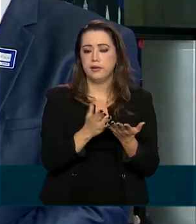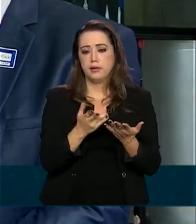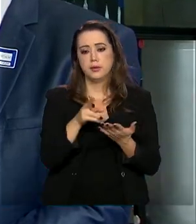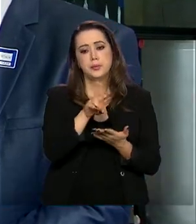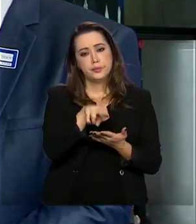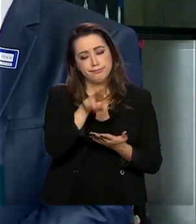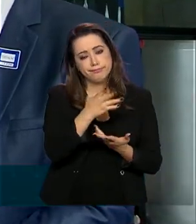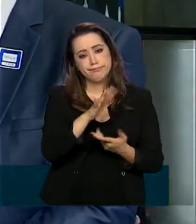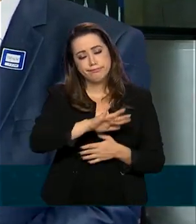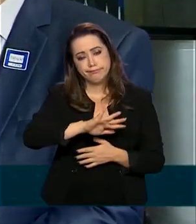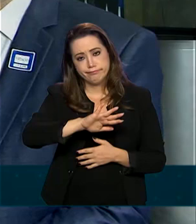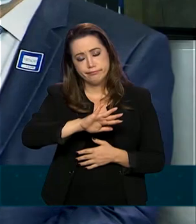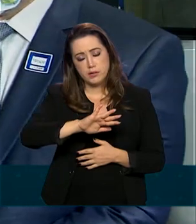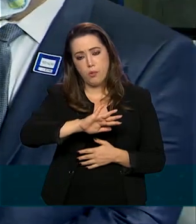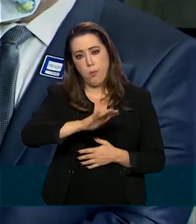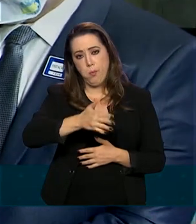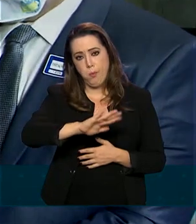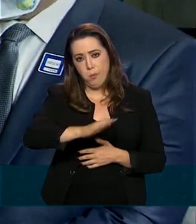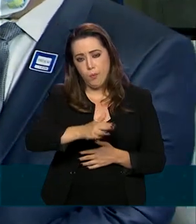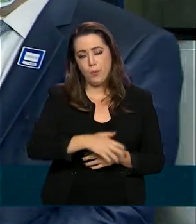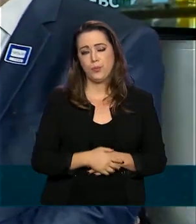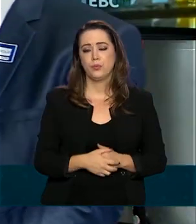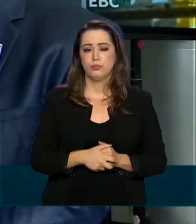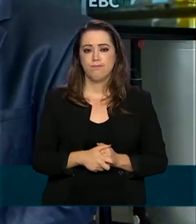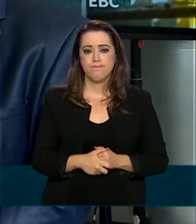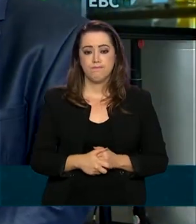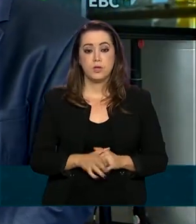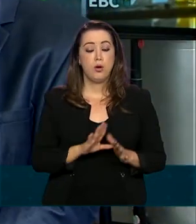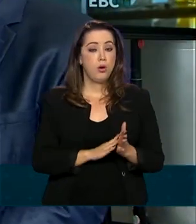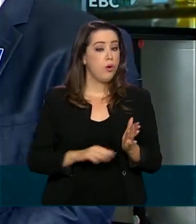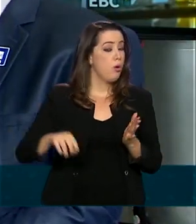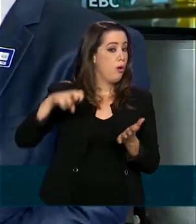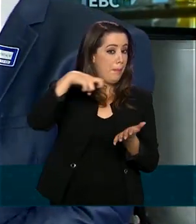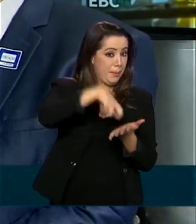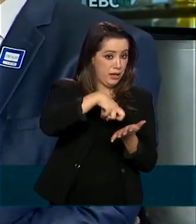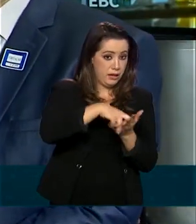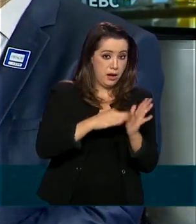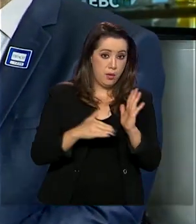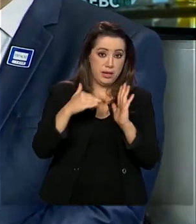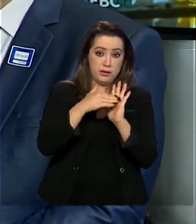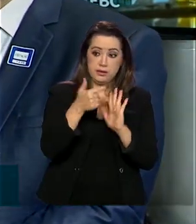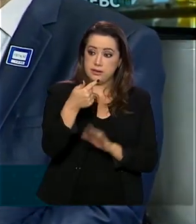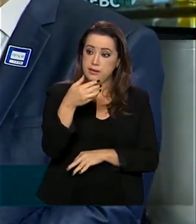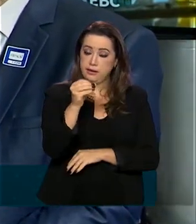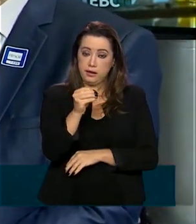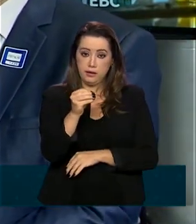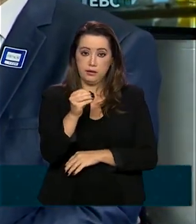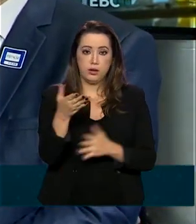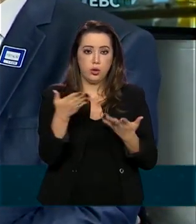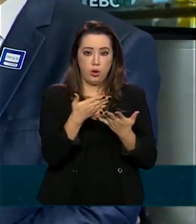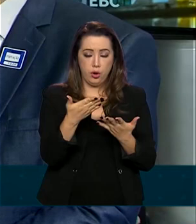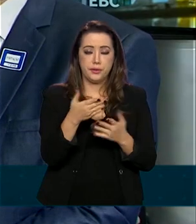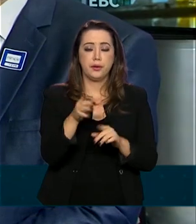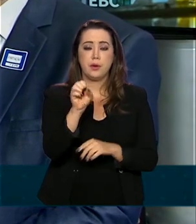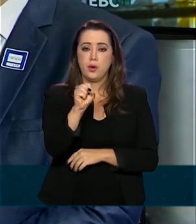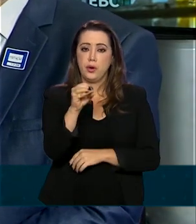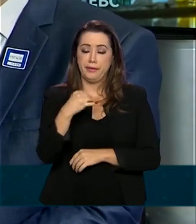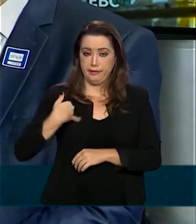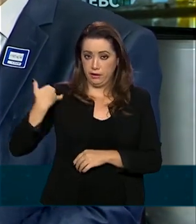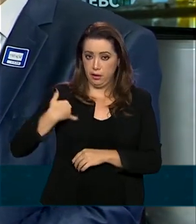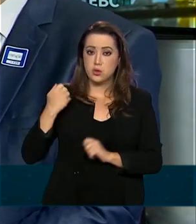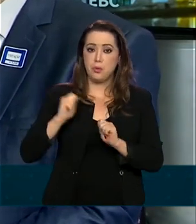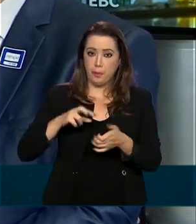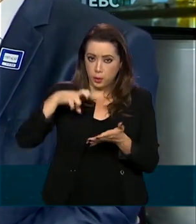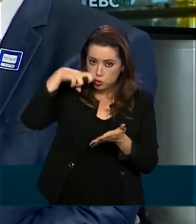e também a questão da prescrição subir de 70 para 80 anos. Então nós estamos apresentando o projeto de lei como